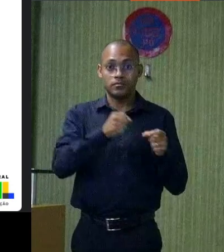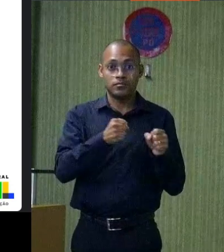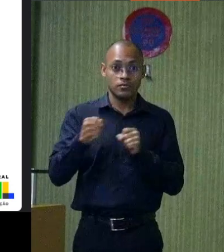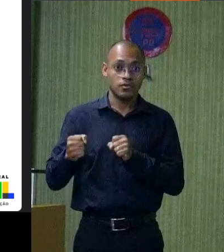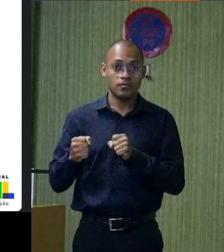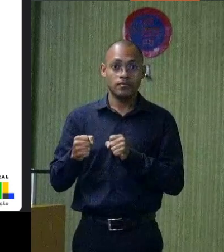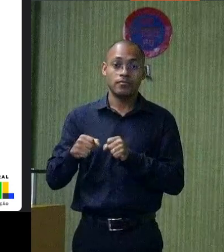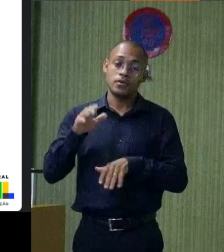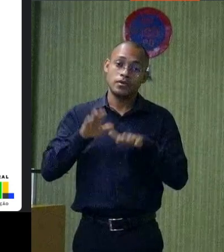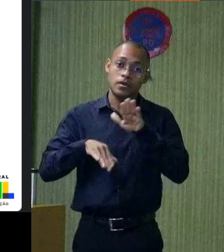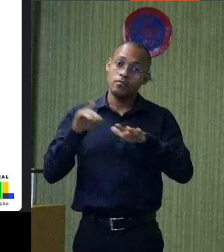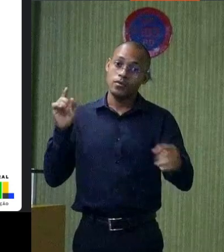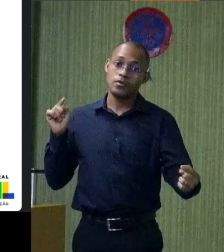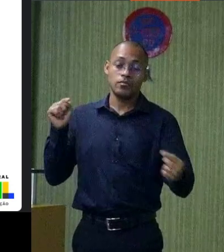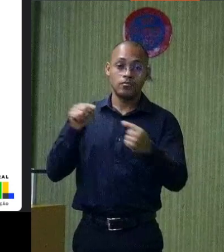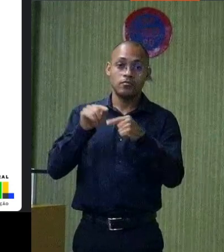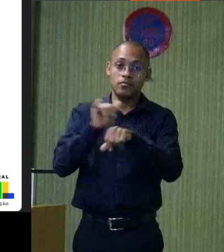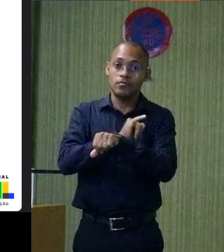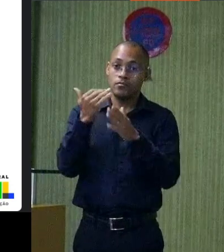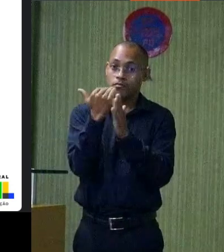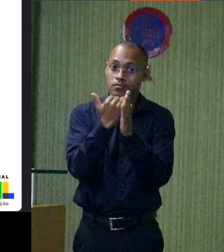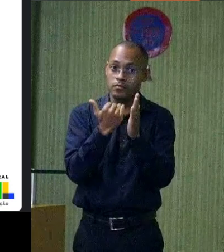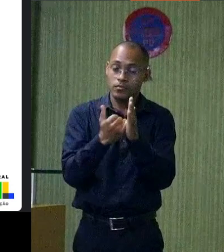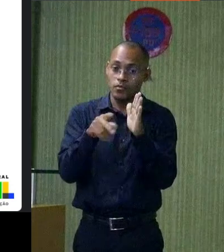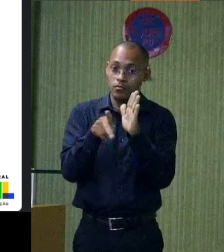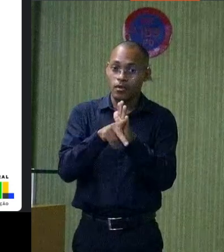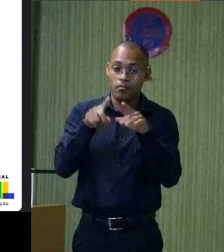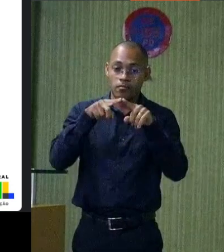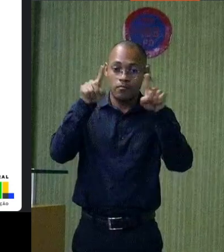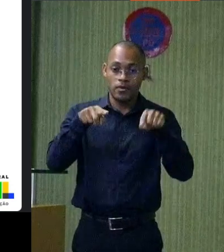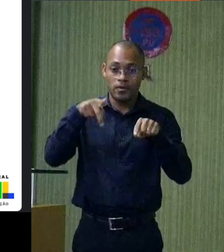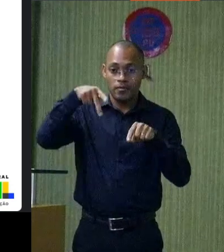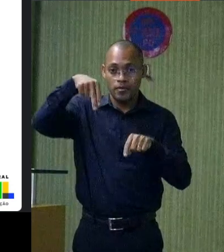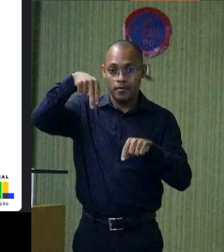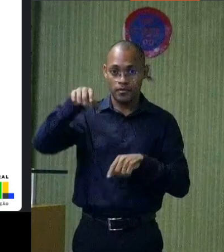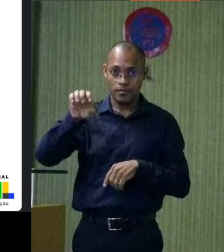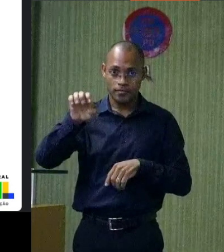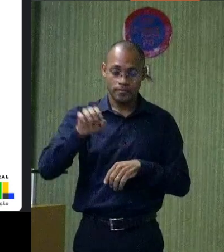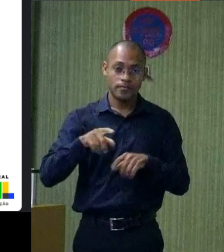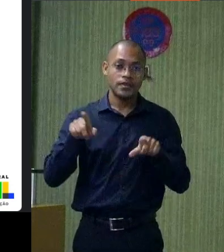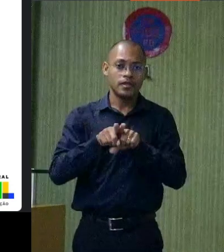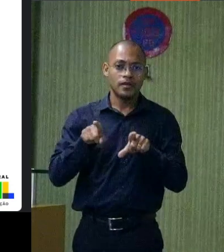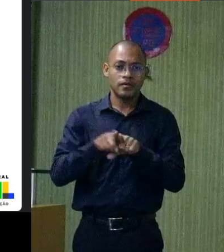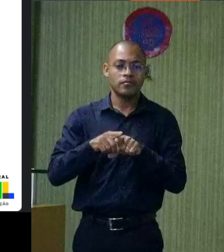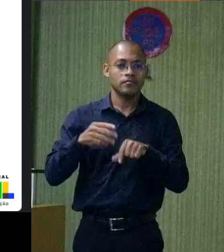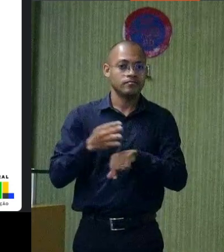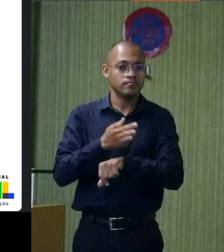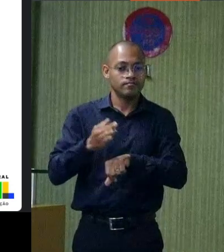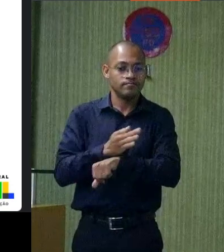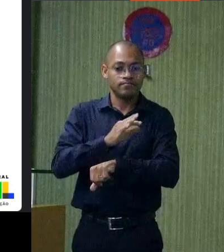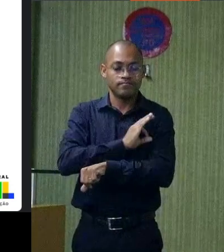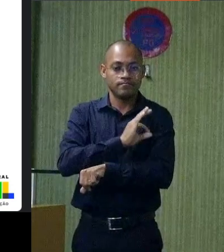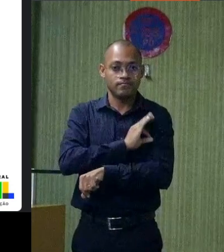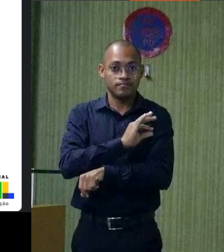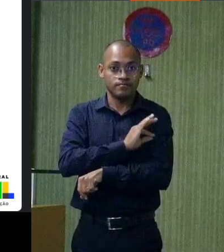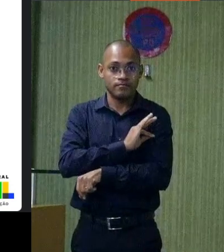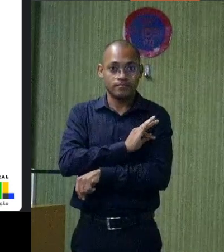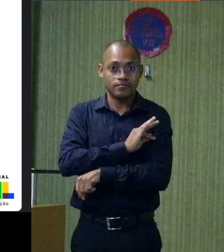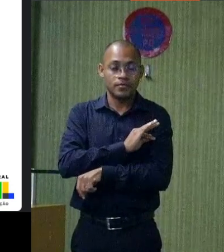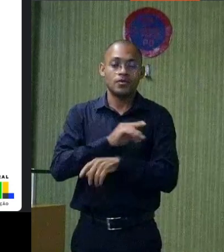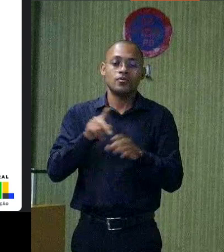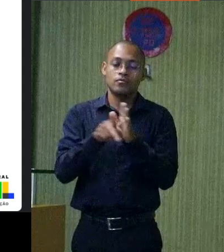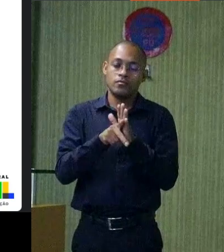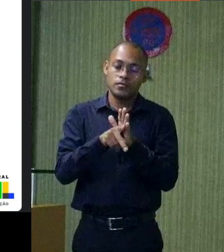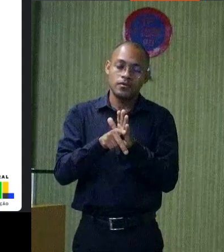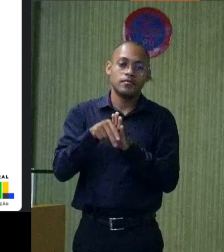diretrizes objetivos e as metas e as estratégias do pne e a ação de assistência técnica financeira entre os entes federativos também